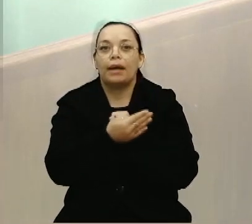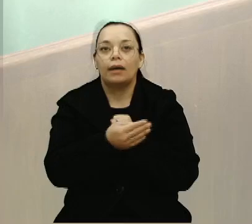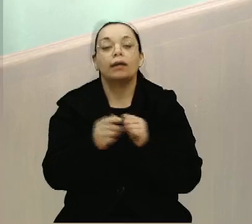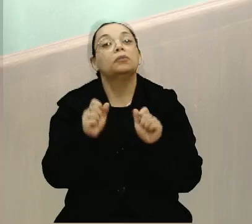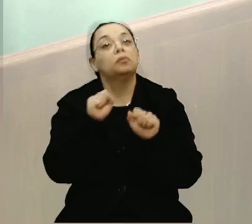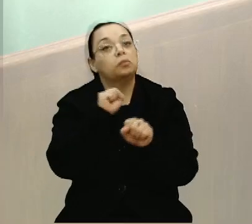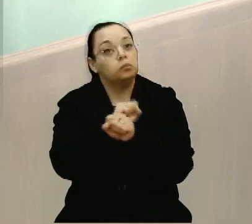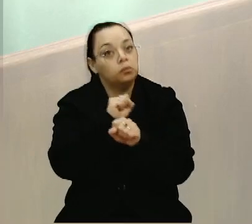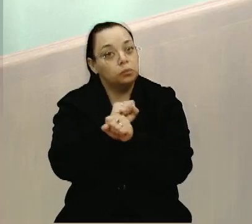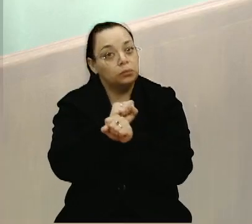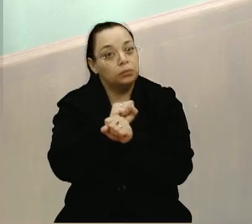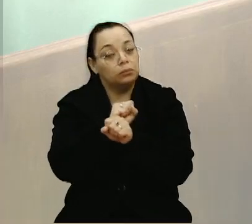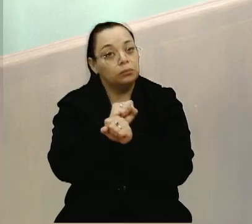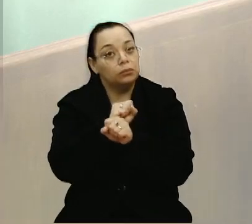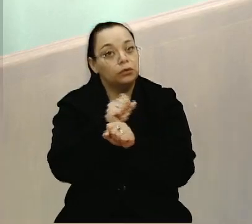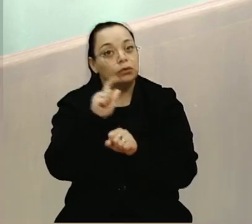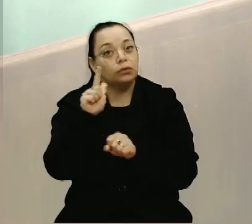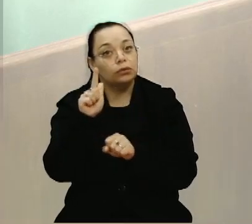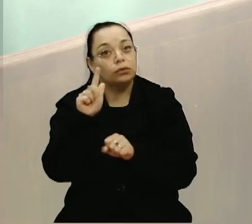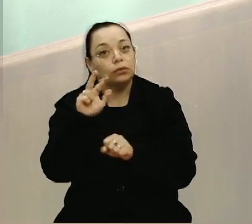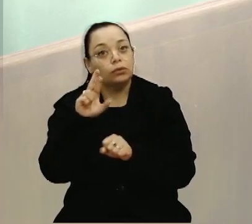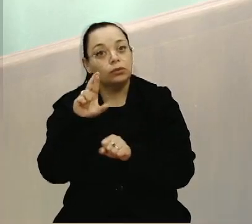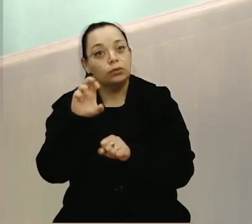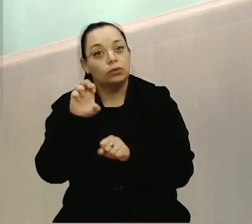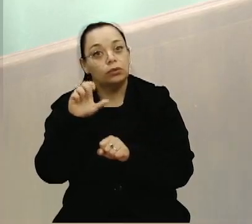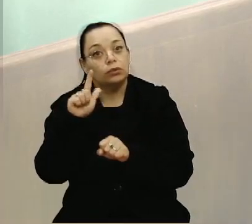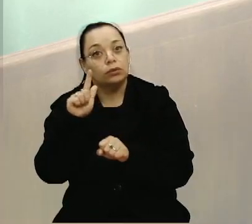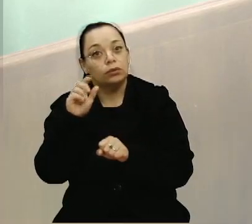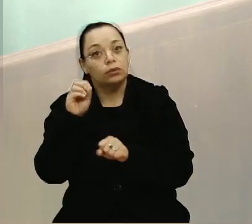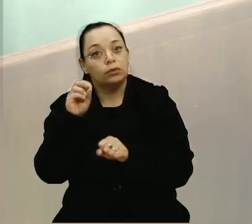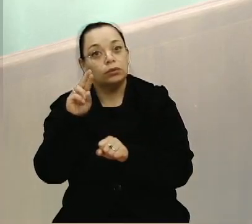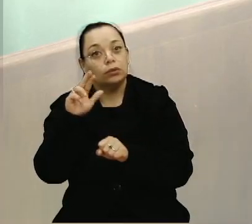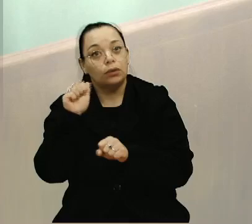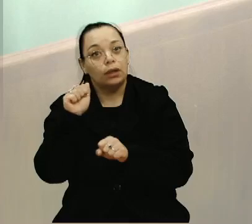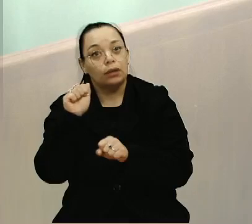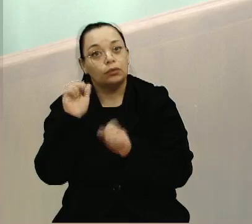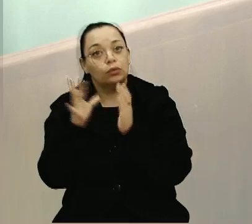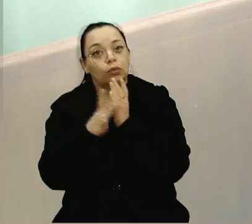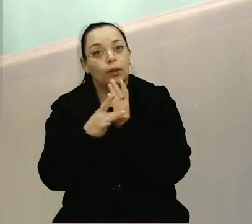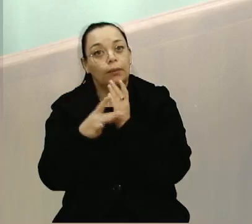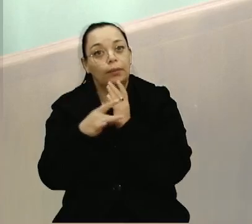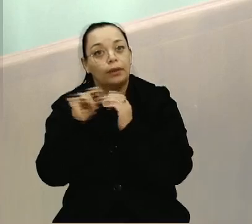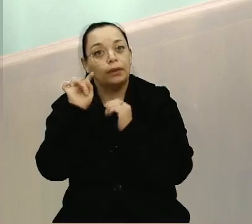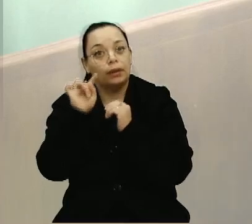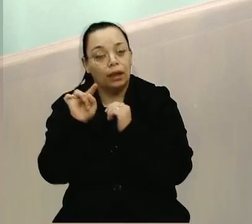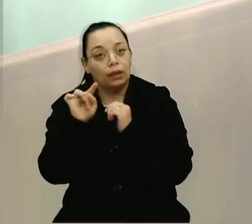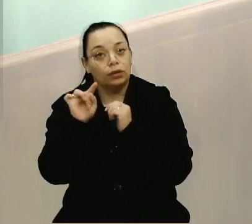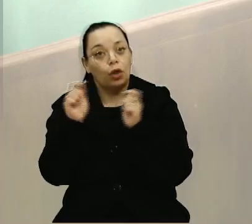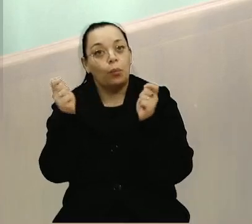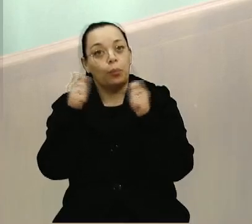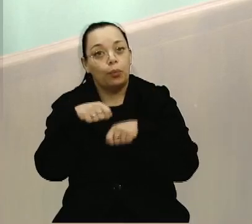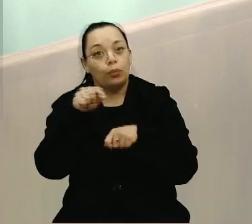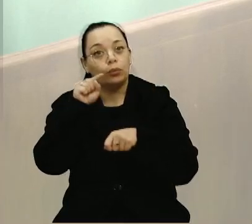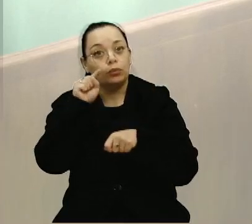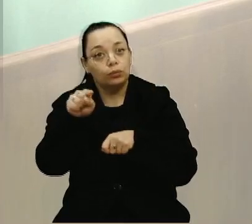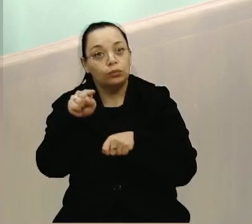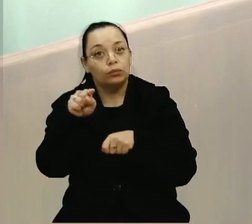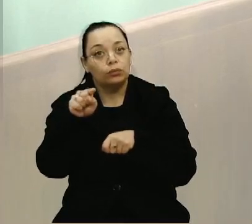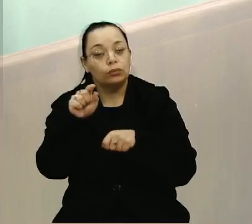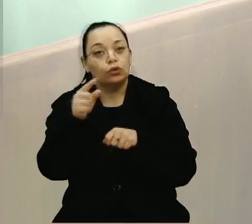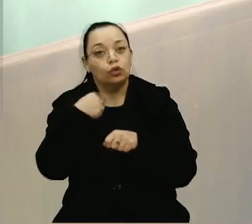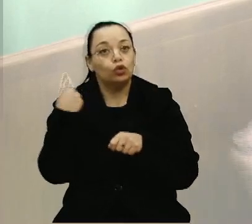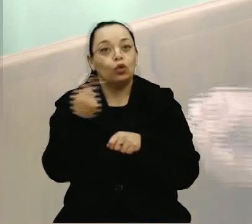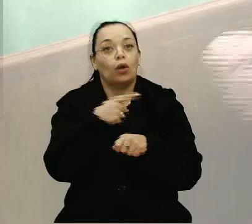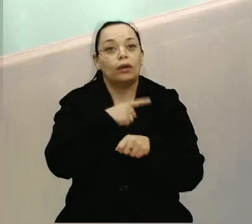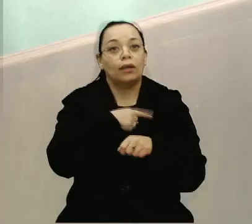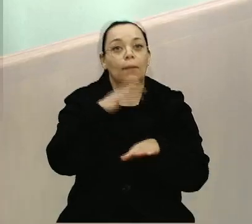espero, Grégora, que com a sua habilidade, eu conto com isso, de que nós